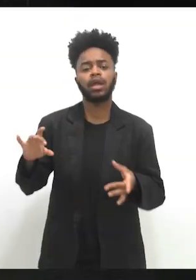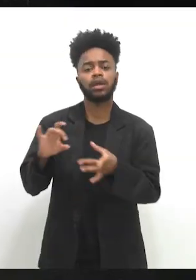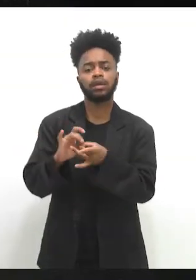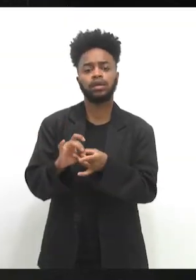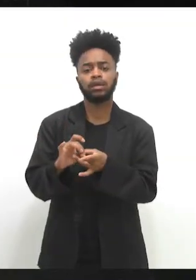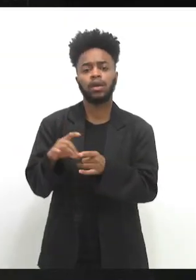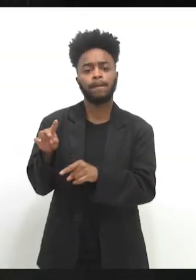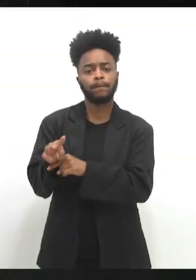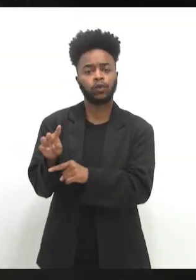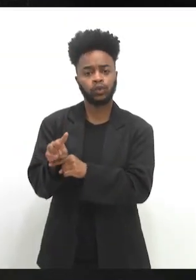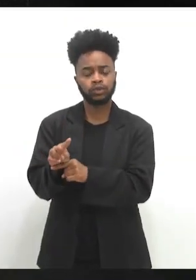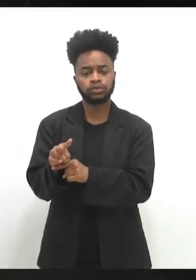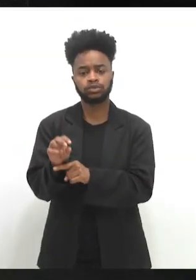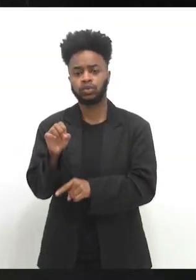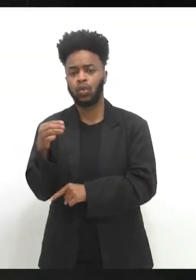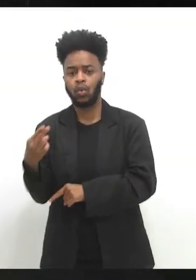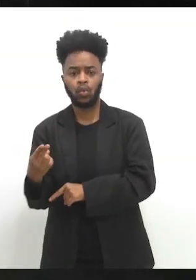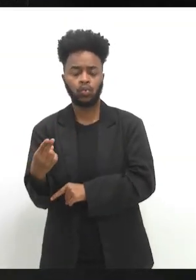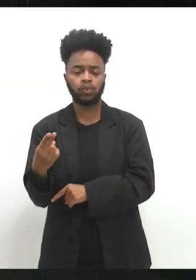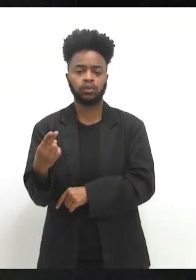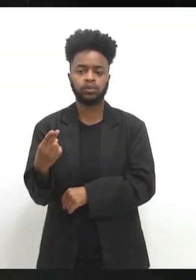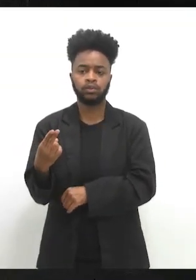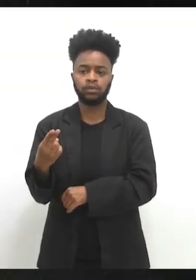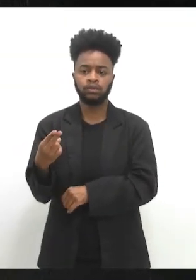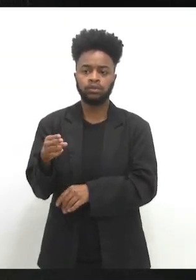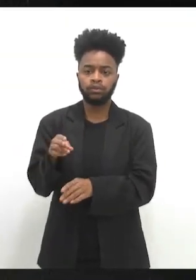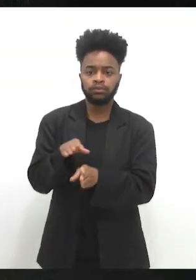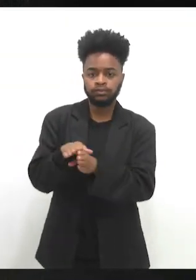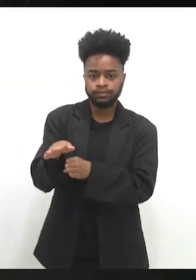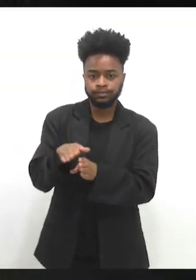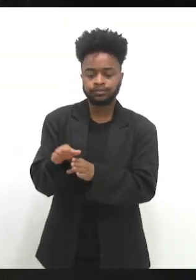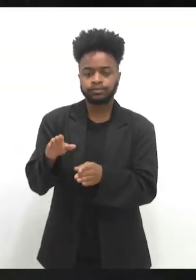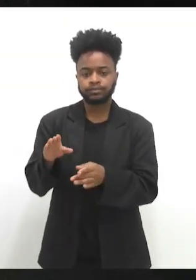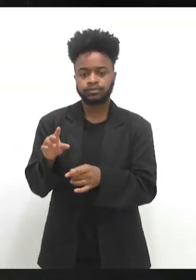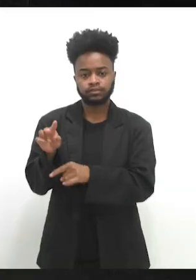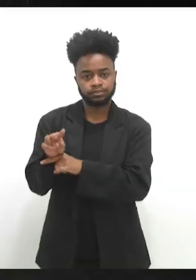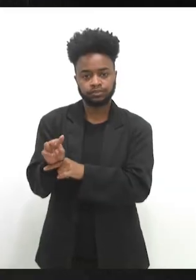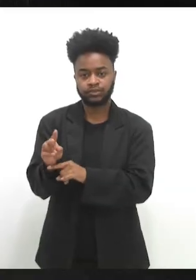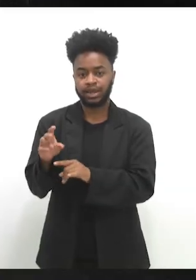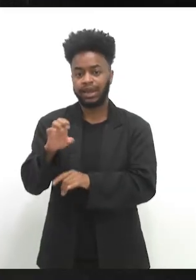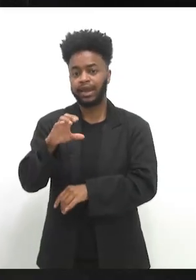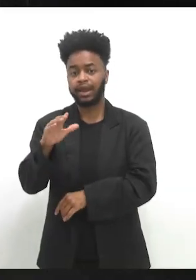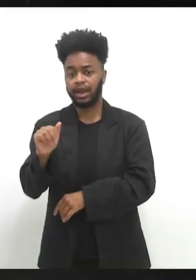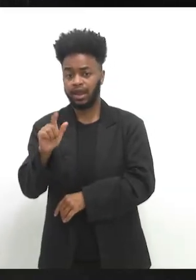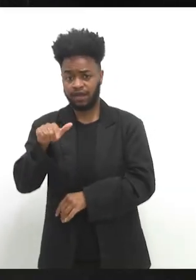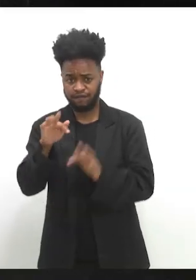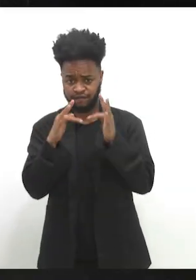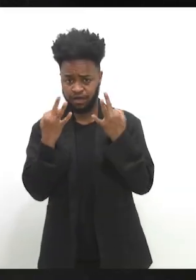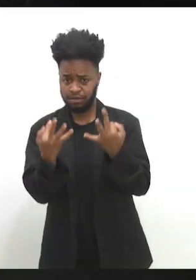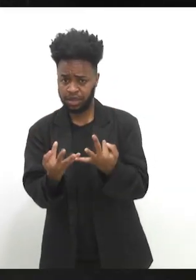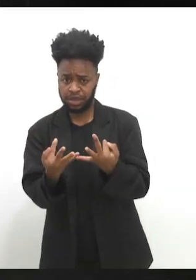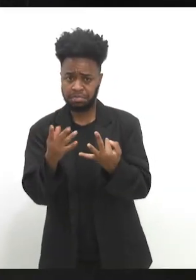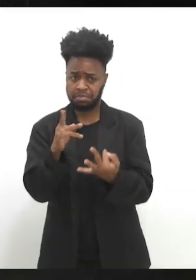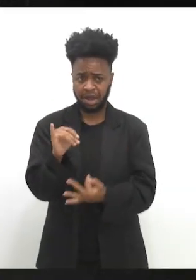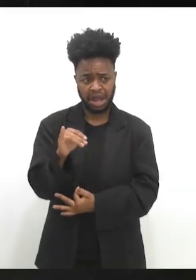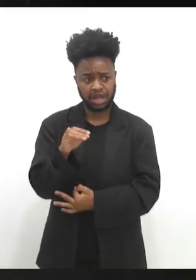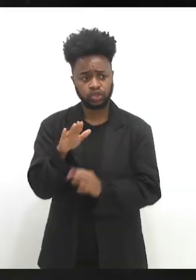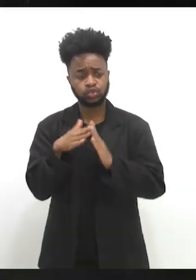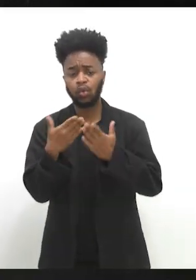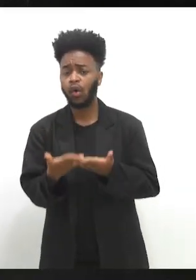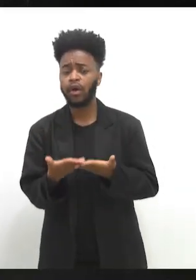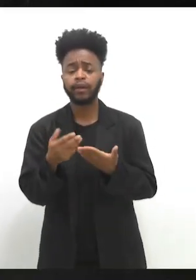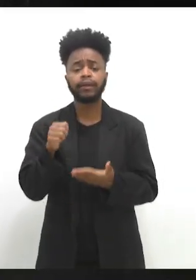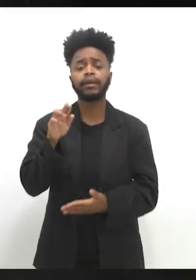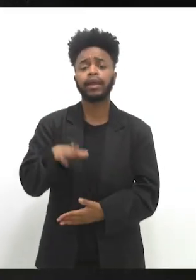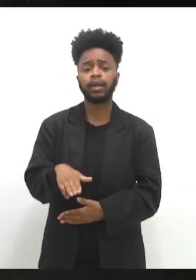submetido à proteção ou às instruções do ECA? São os responsáveis? São os pais? É a